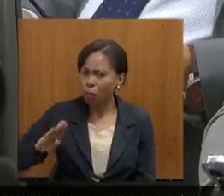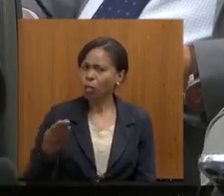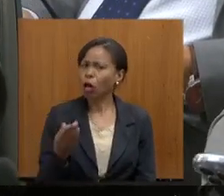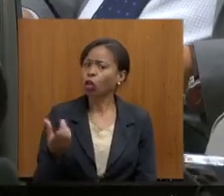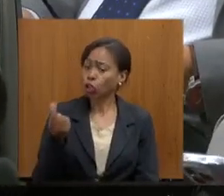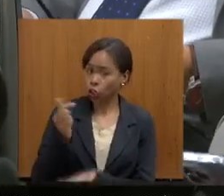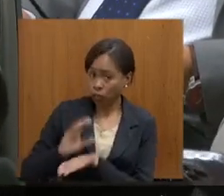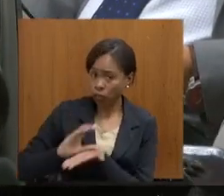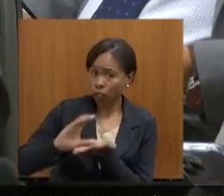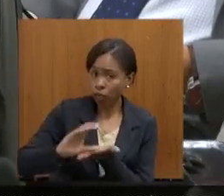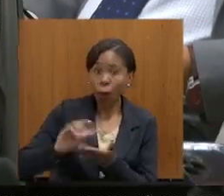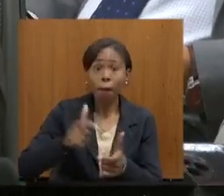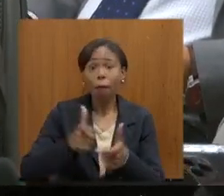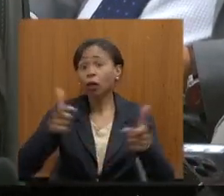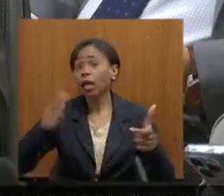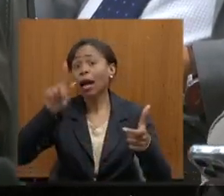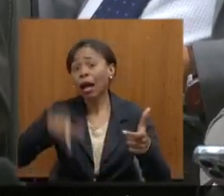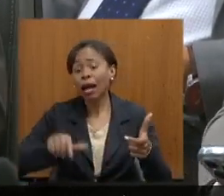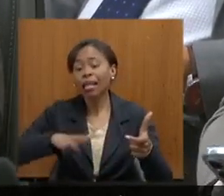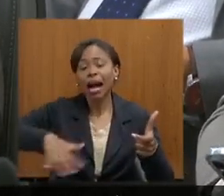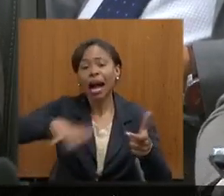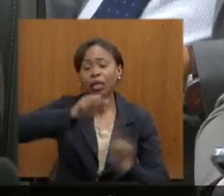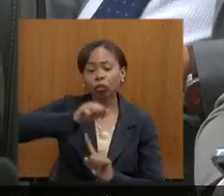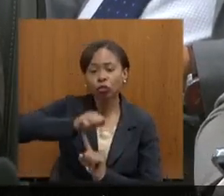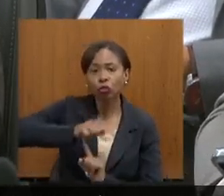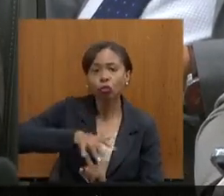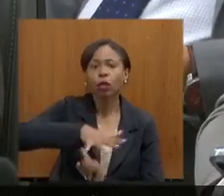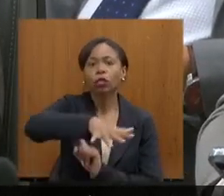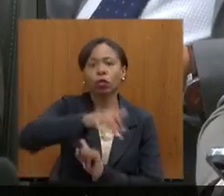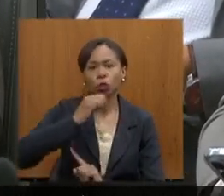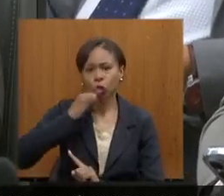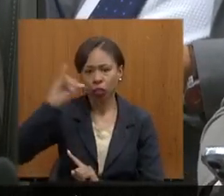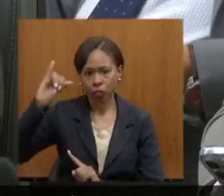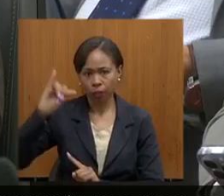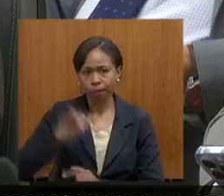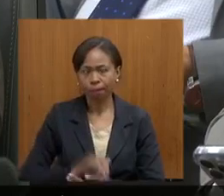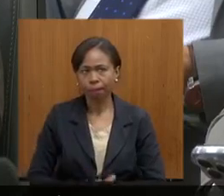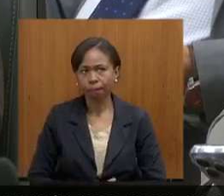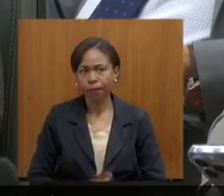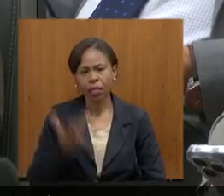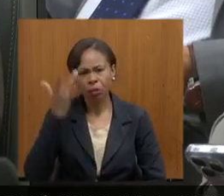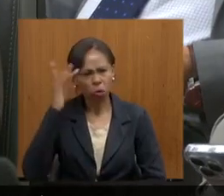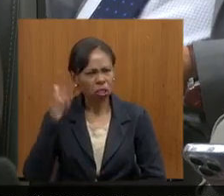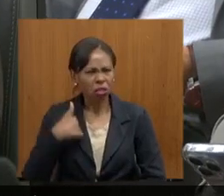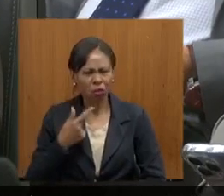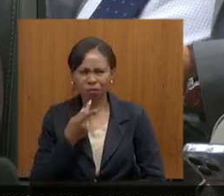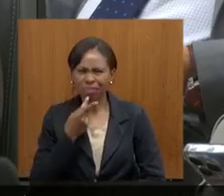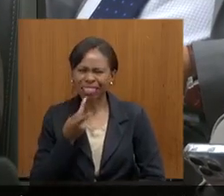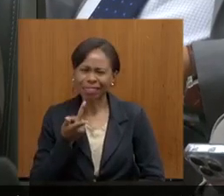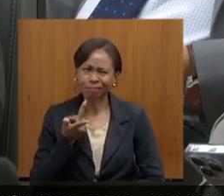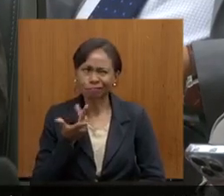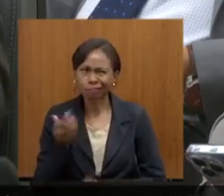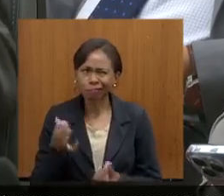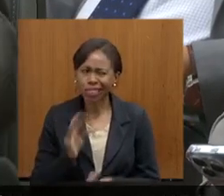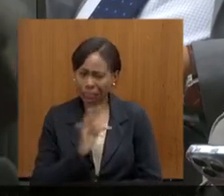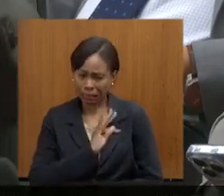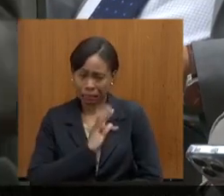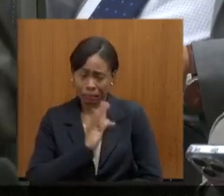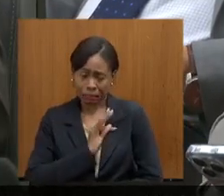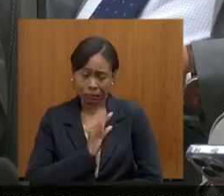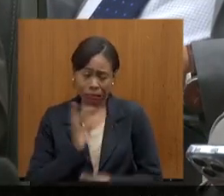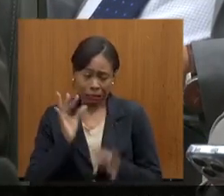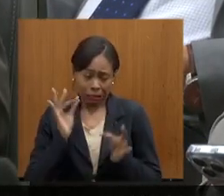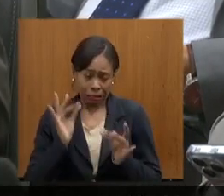maior investimento é na área de distribuição é não sei se você é muito técnico mas a